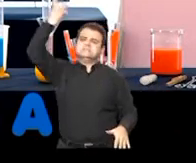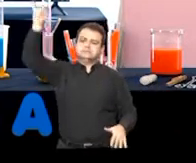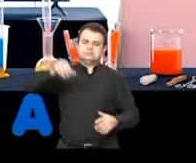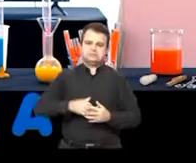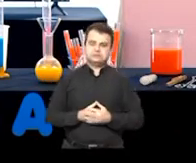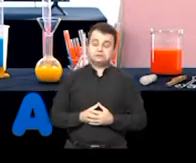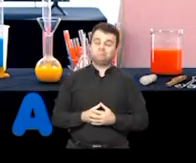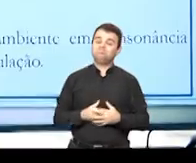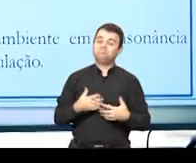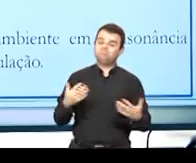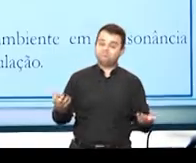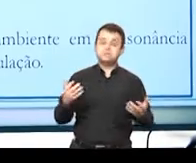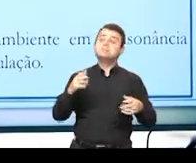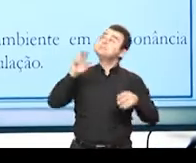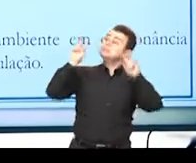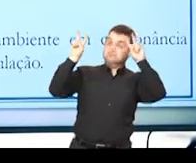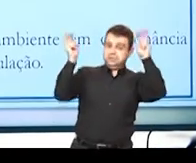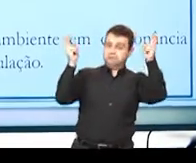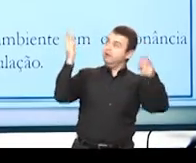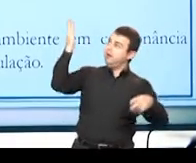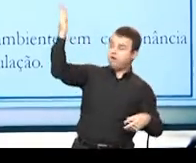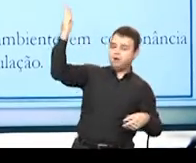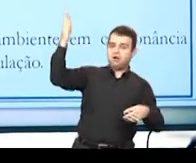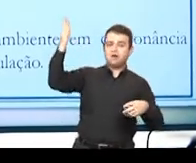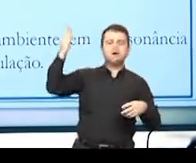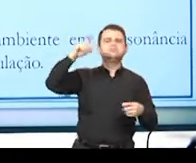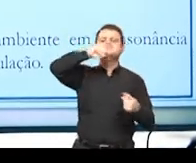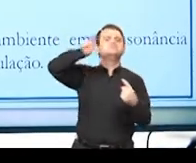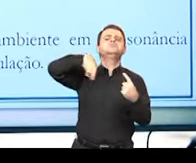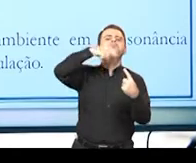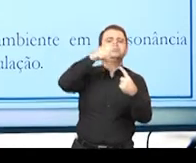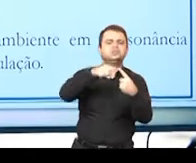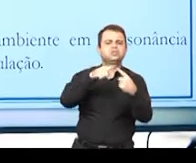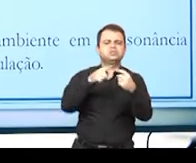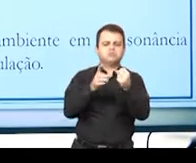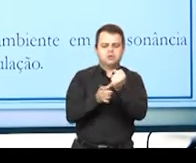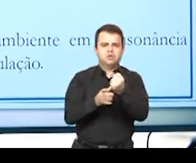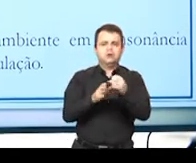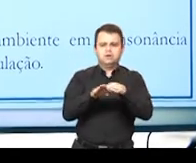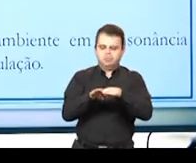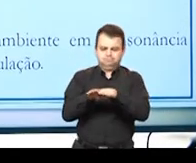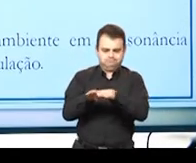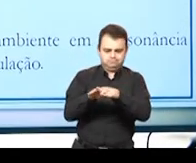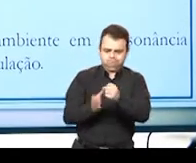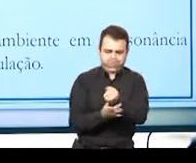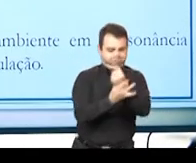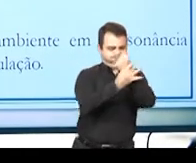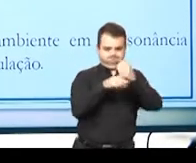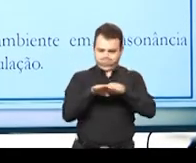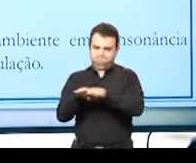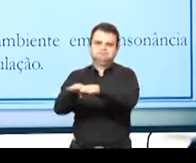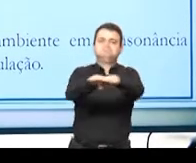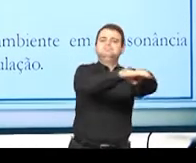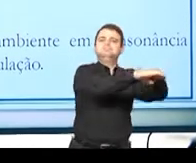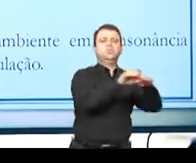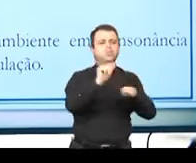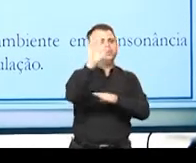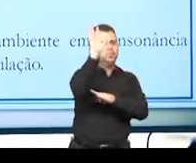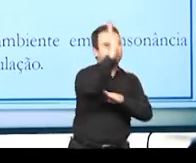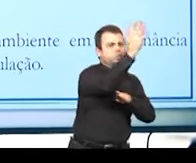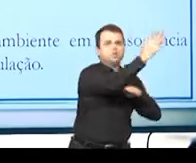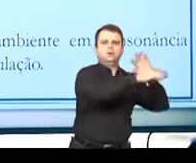natureza. Então, a sustentabilidade visa a preservação do meio ambiente para que ele possa